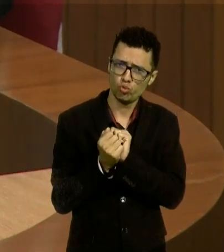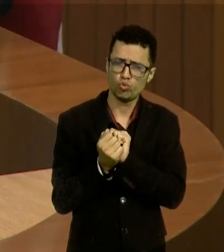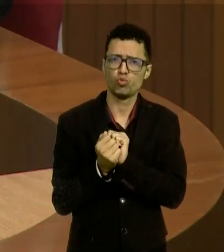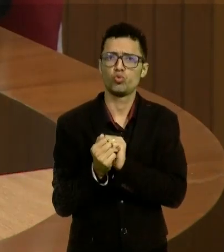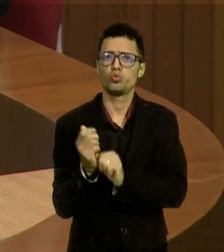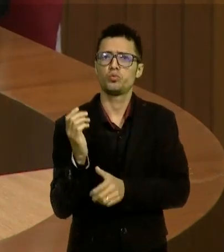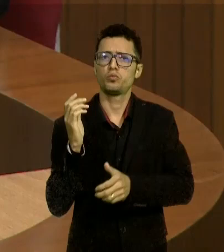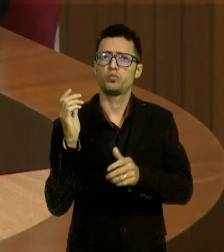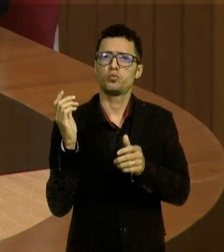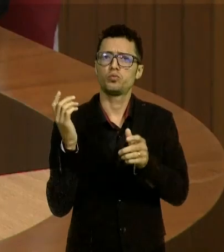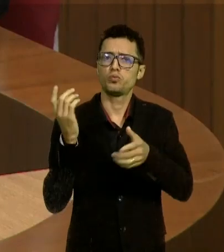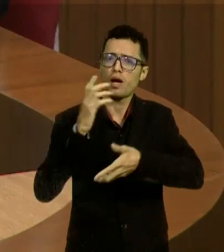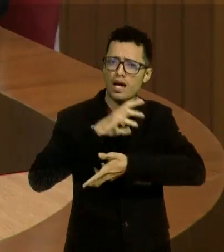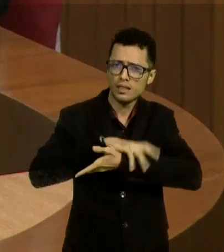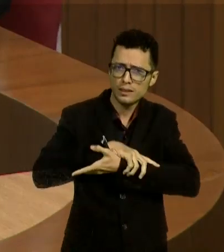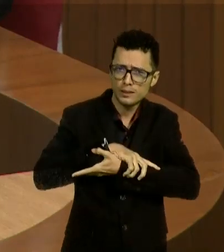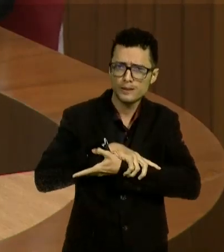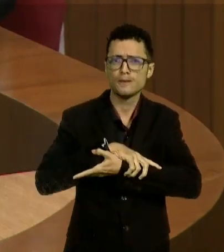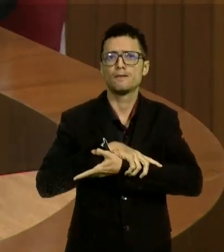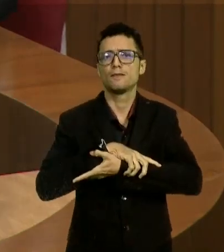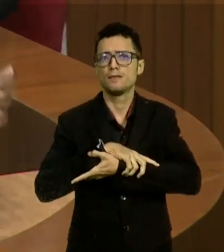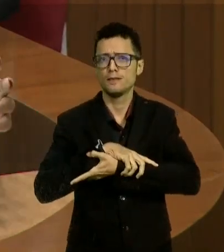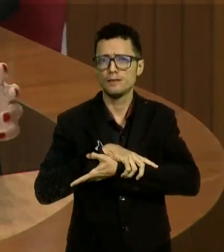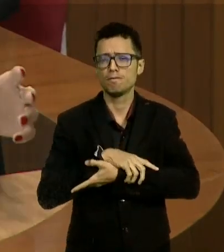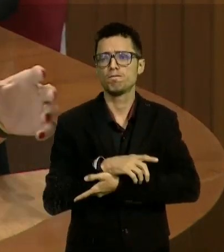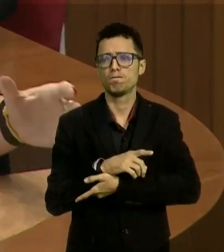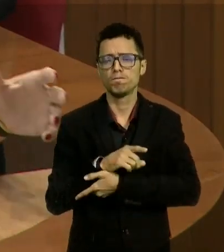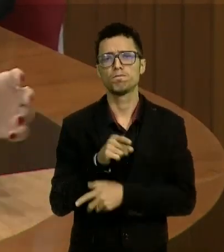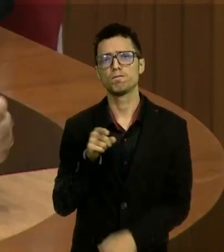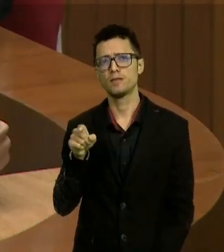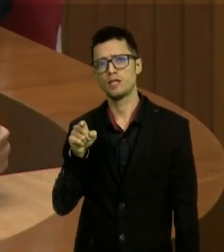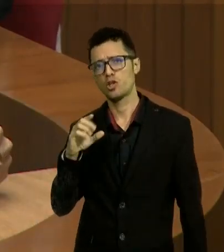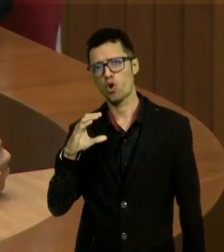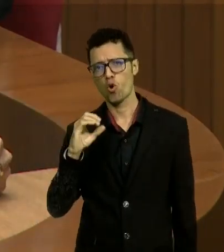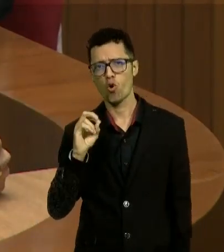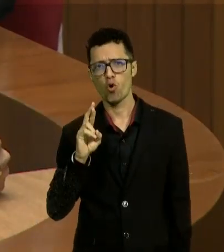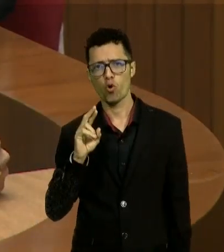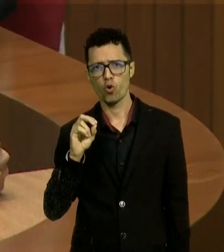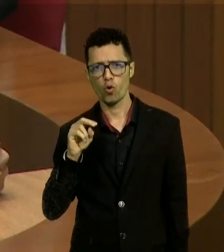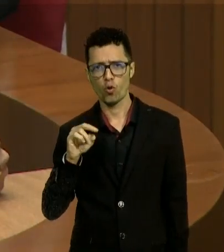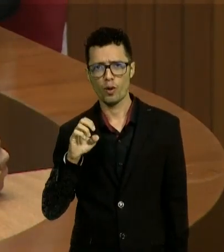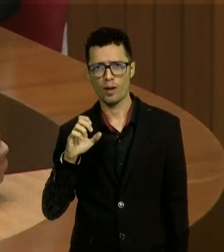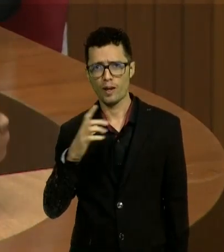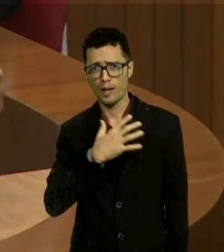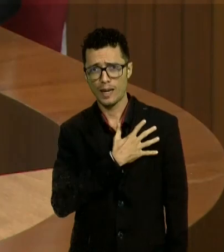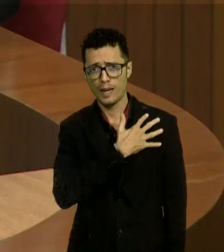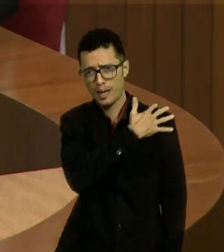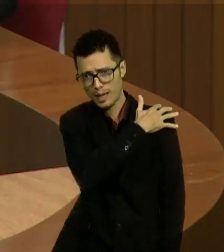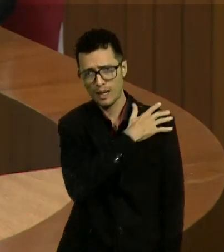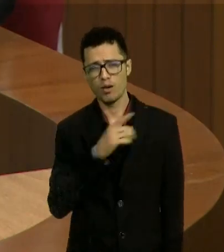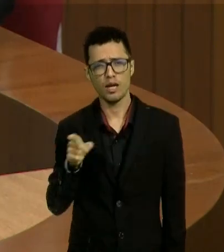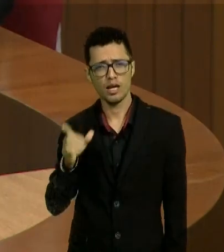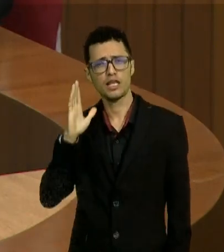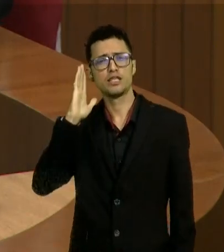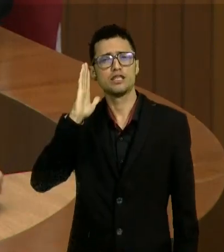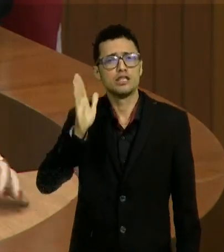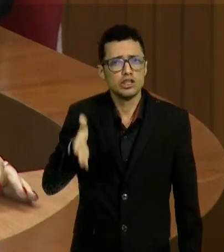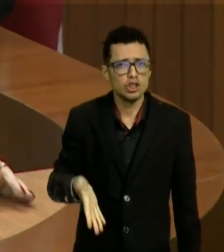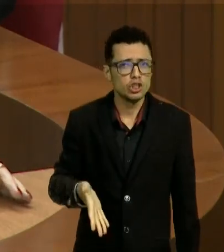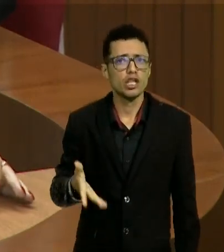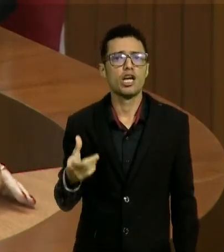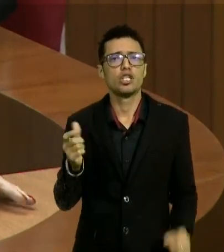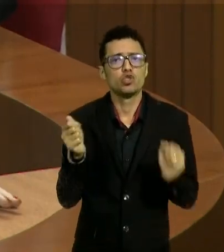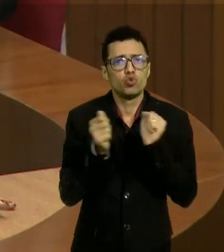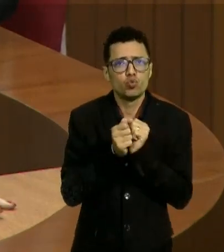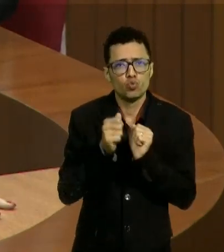e com esse coronel, que eu tenho certeza que quem conhece, que já esteve aqui nessa casa com a gente, tem feito o